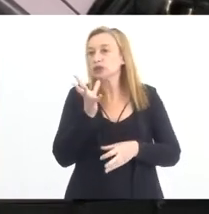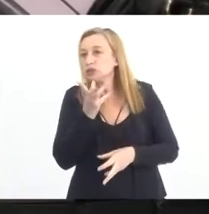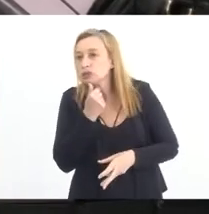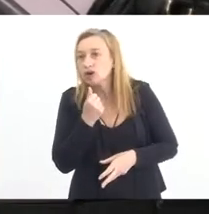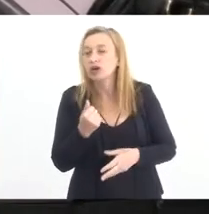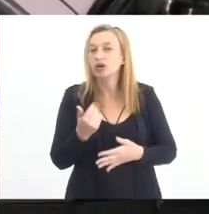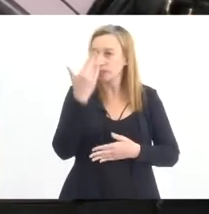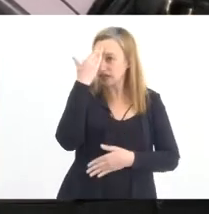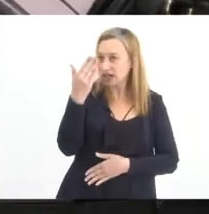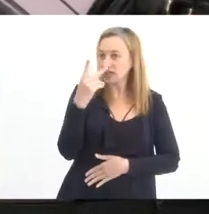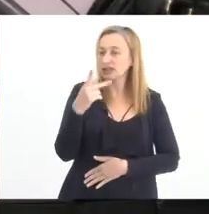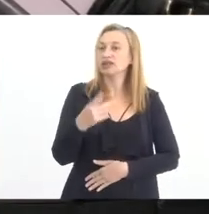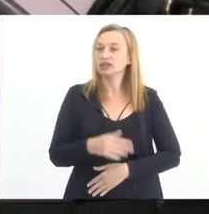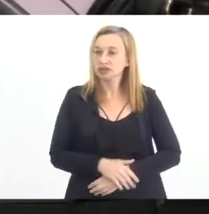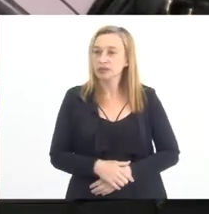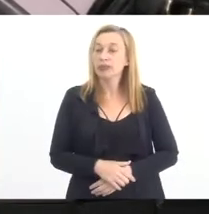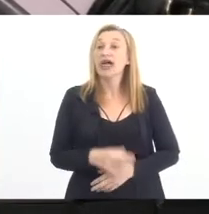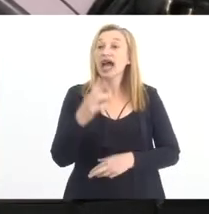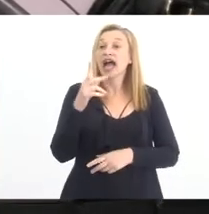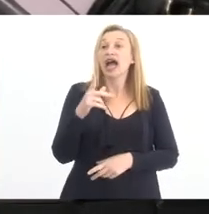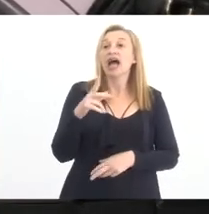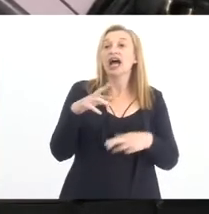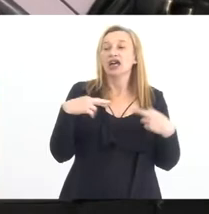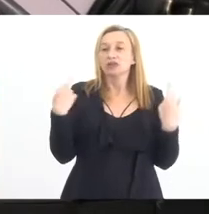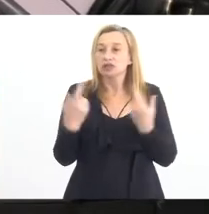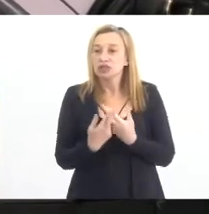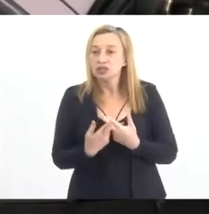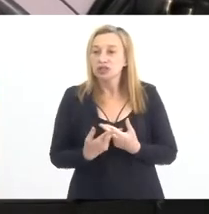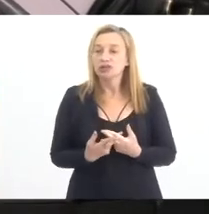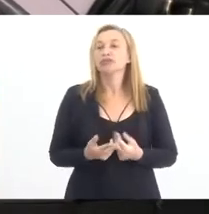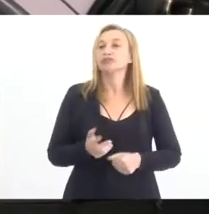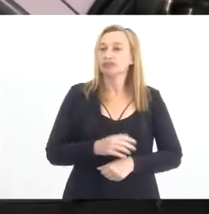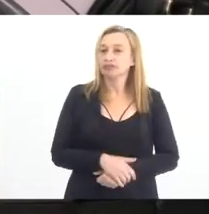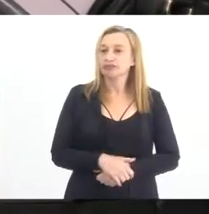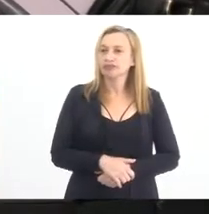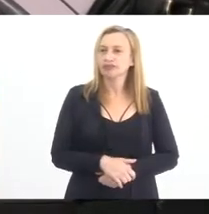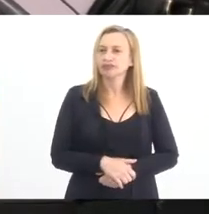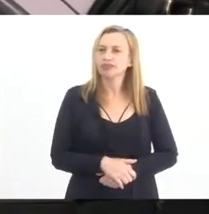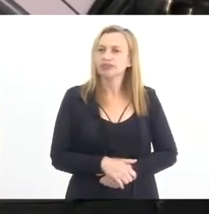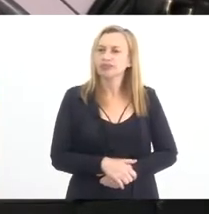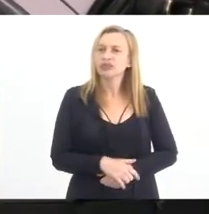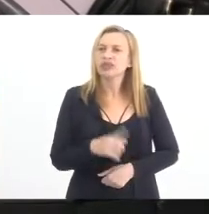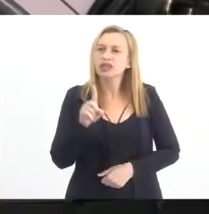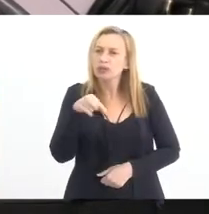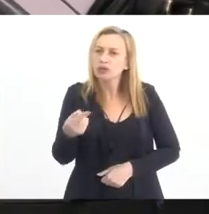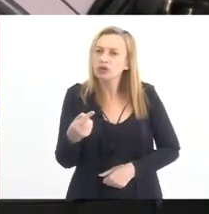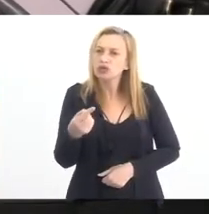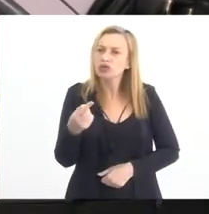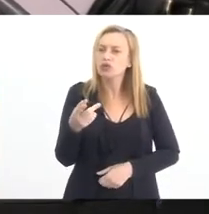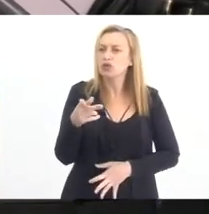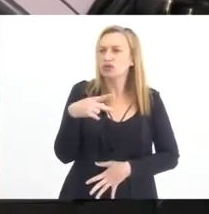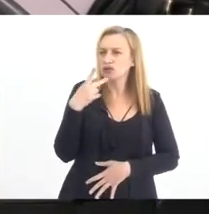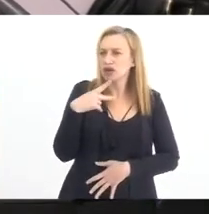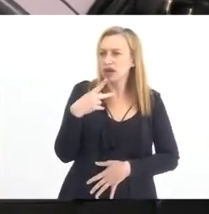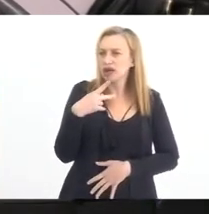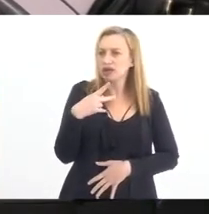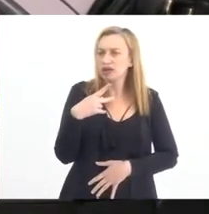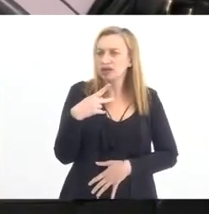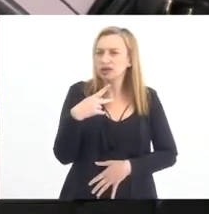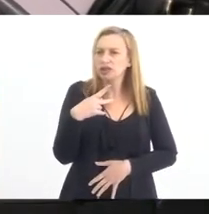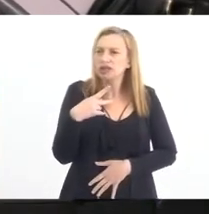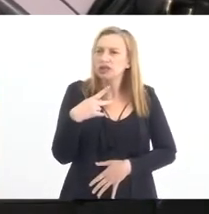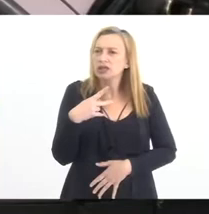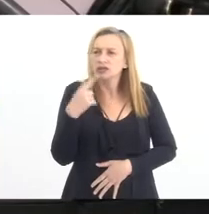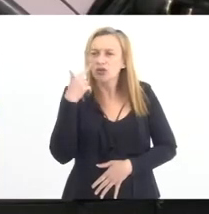vindo. E a reunião de sábado, aquela aí vai ser histórica. Depois eu vou fazer vou pegar